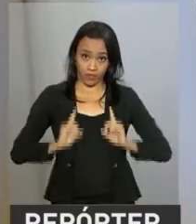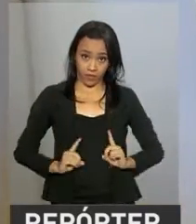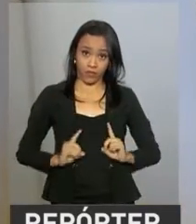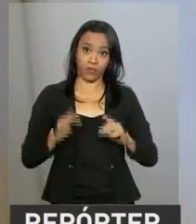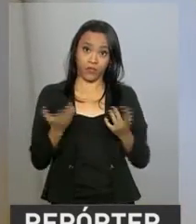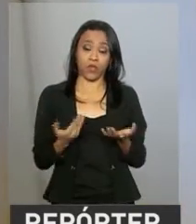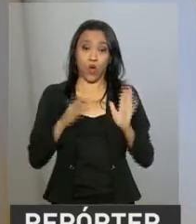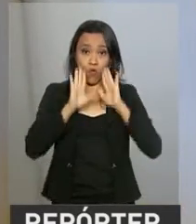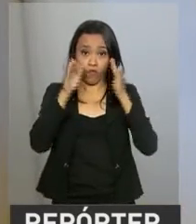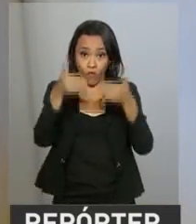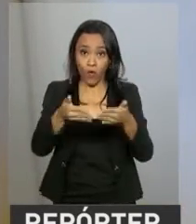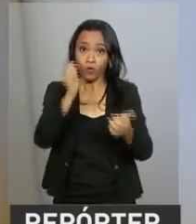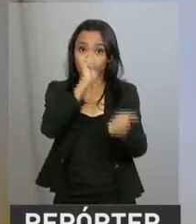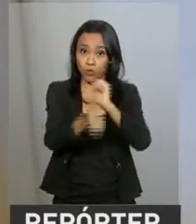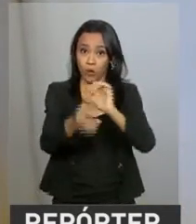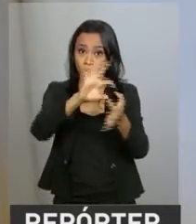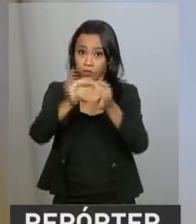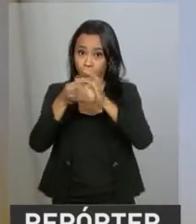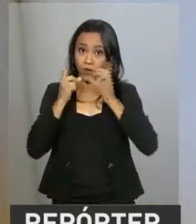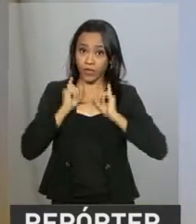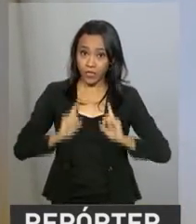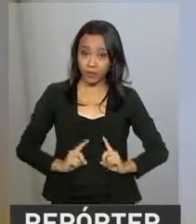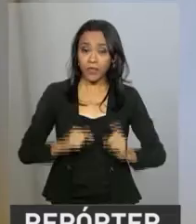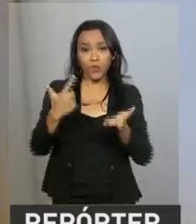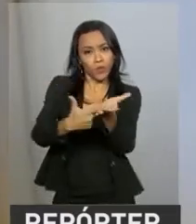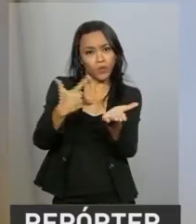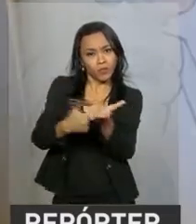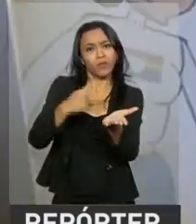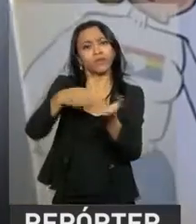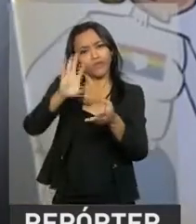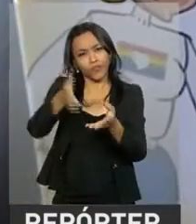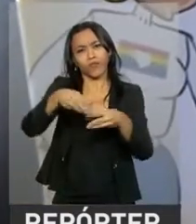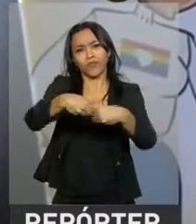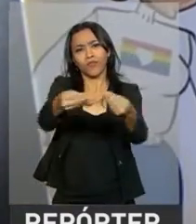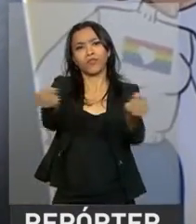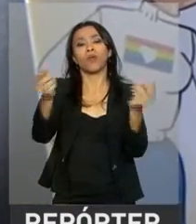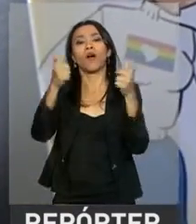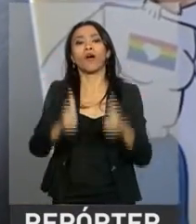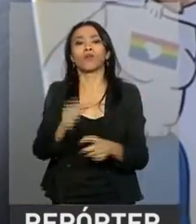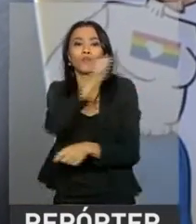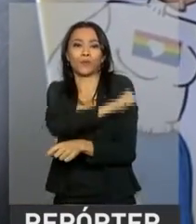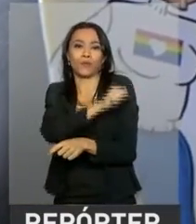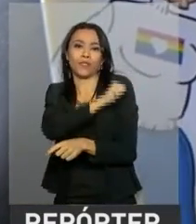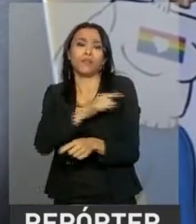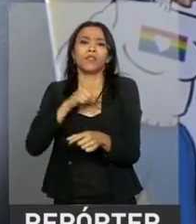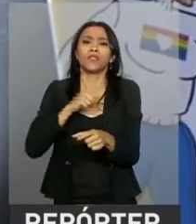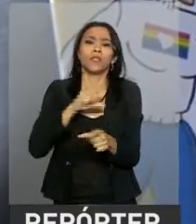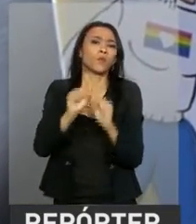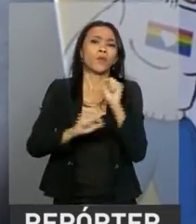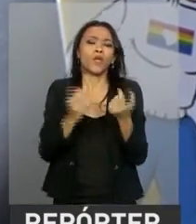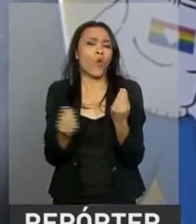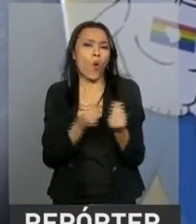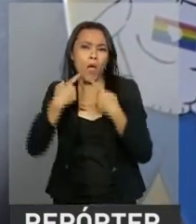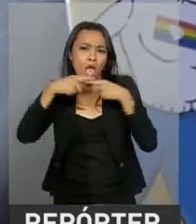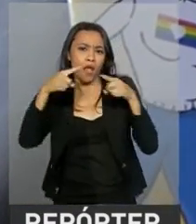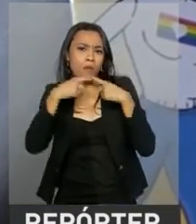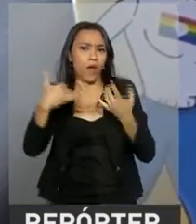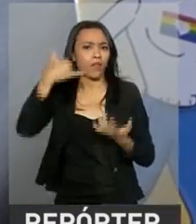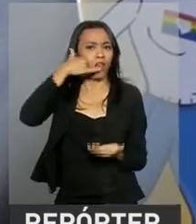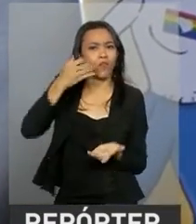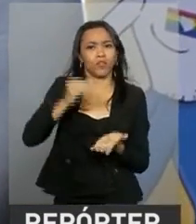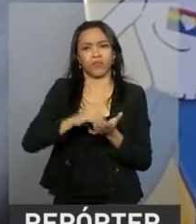deficiência. Com foco nos Jogos Paralímpicos, a cartilha está sendo distribuída no Rio de Janeiro e traz ainda os canais de denúncia de casos